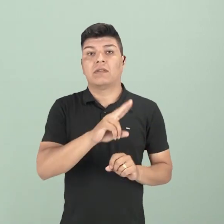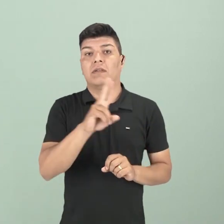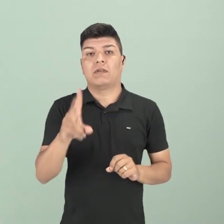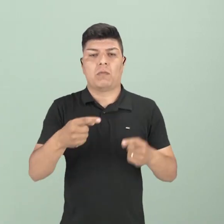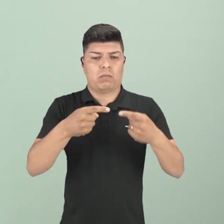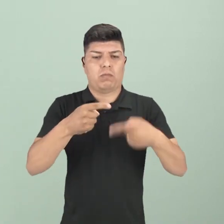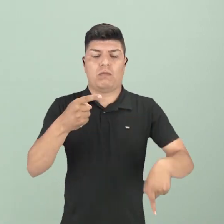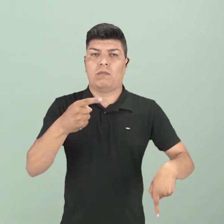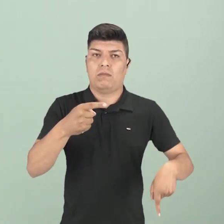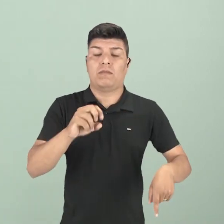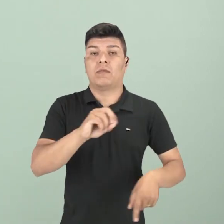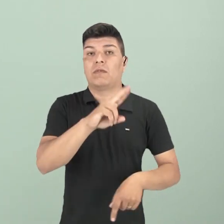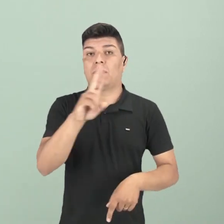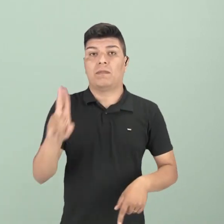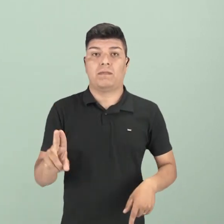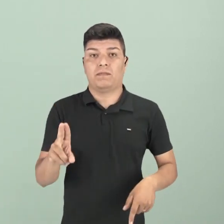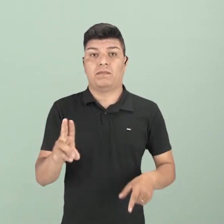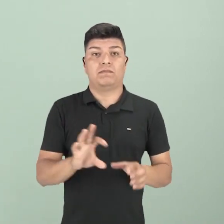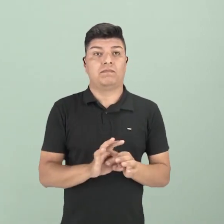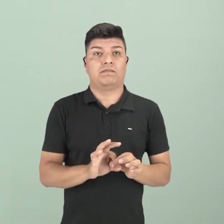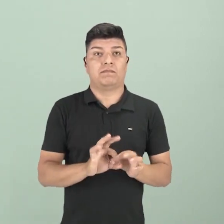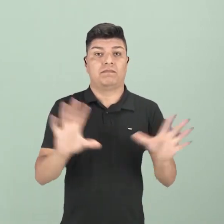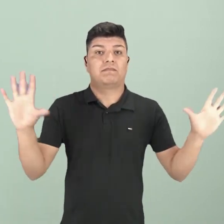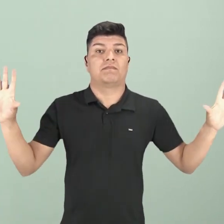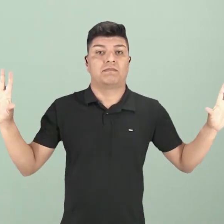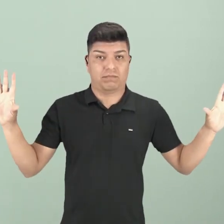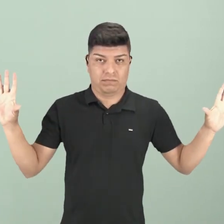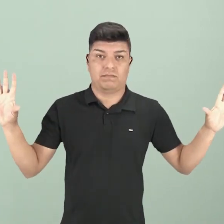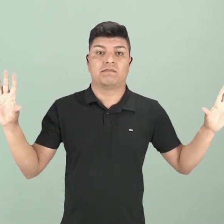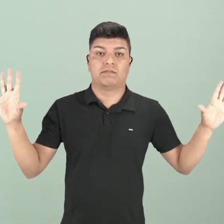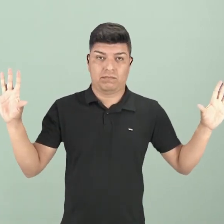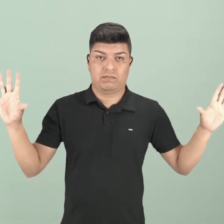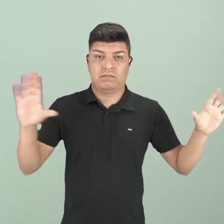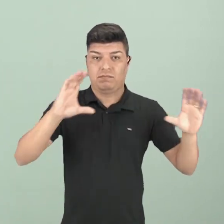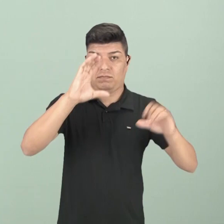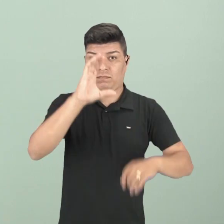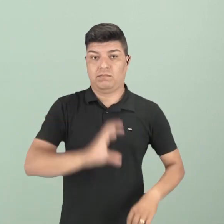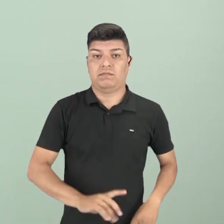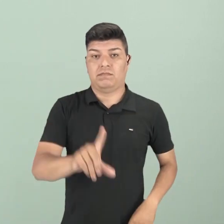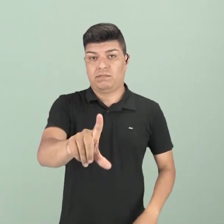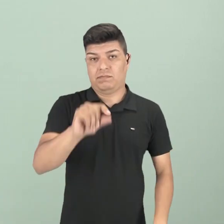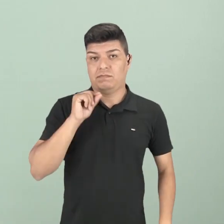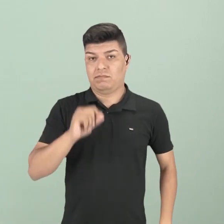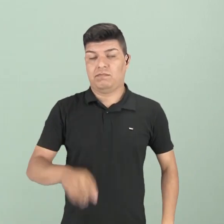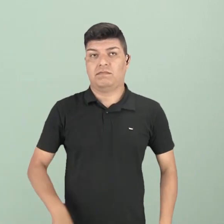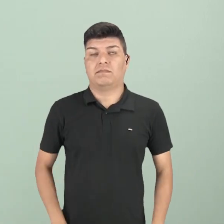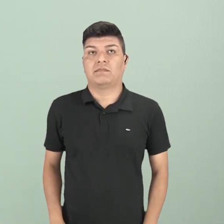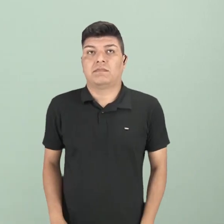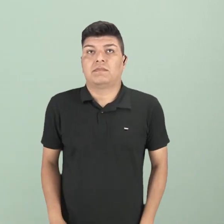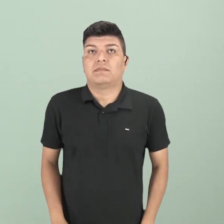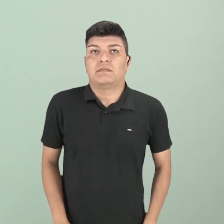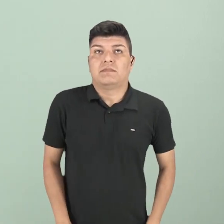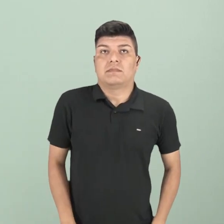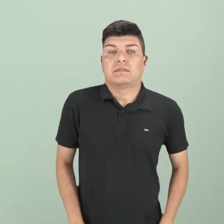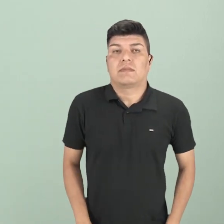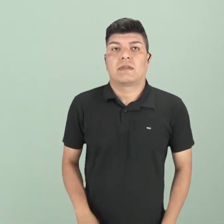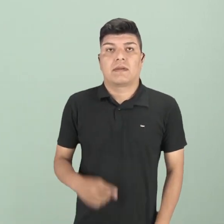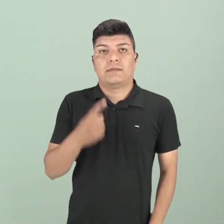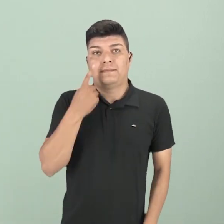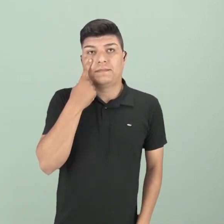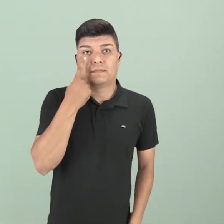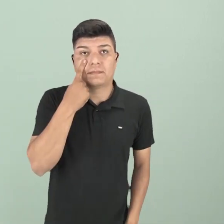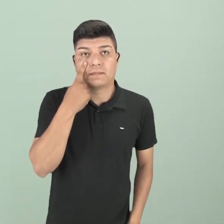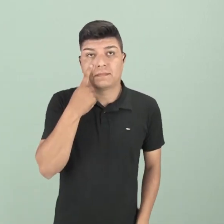uma proibição? Ou ela dá aí liberdade, né, para o cidadão escolher? Bom, vejam ali que ele diz assim,